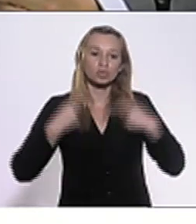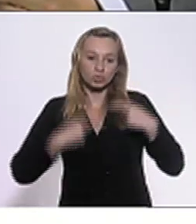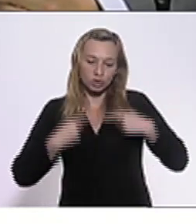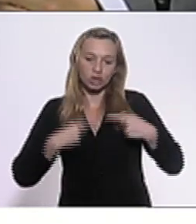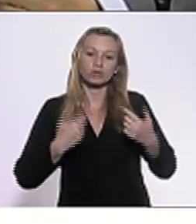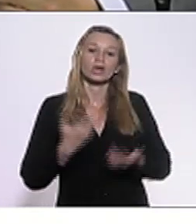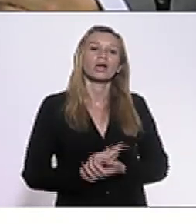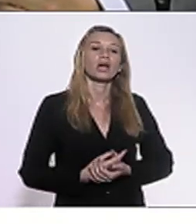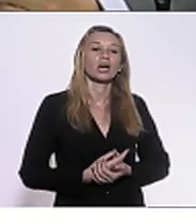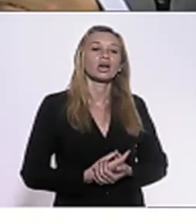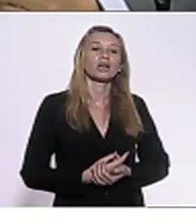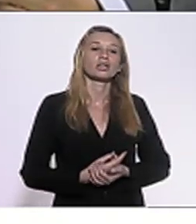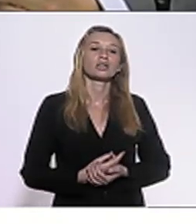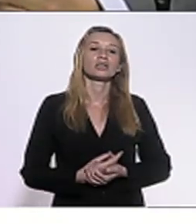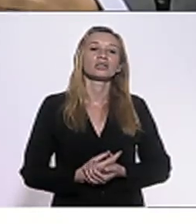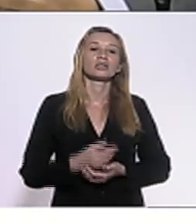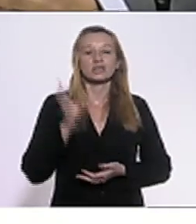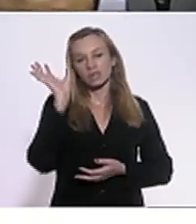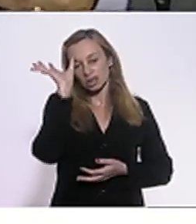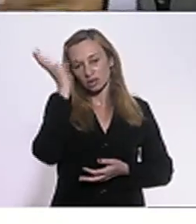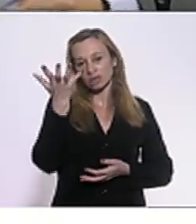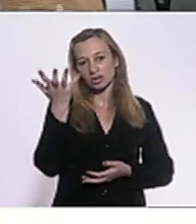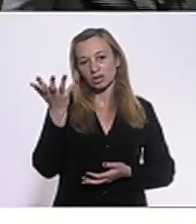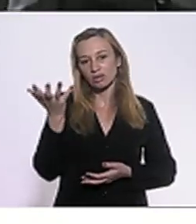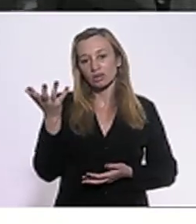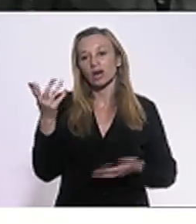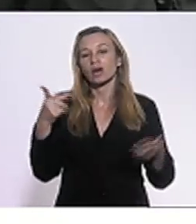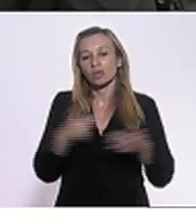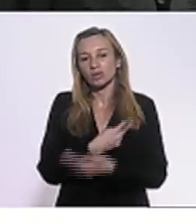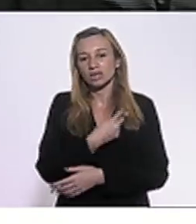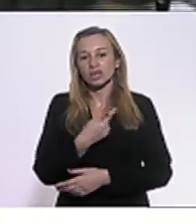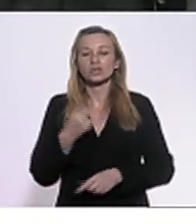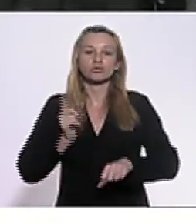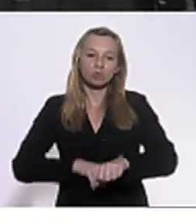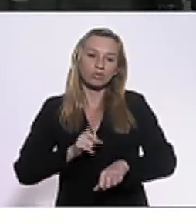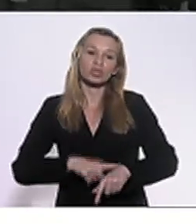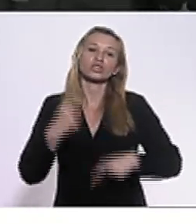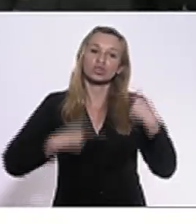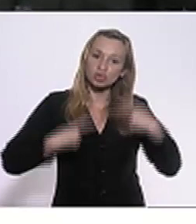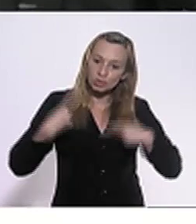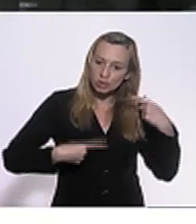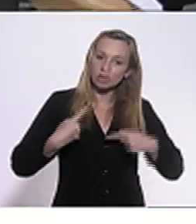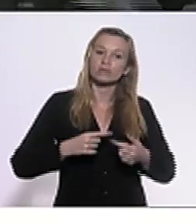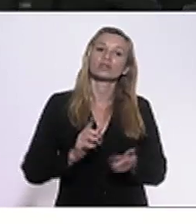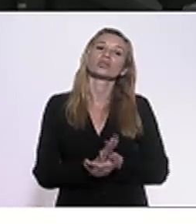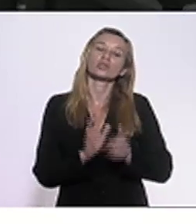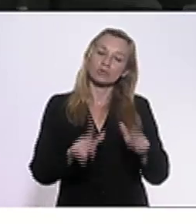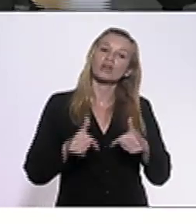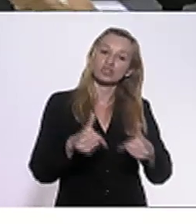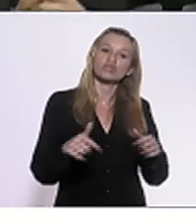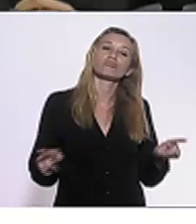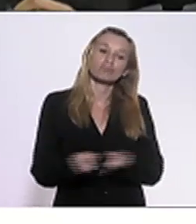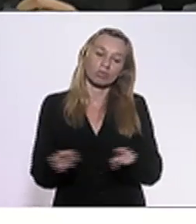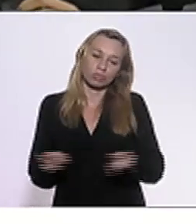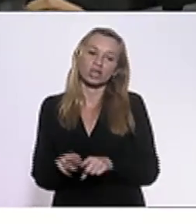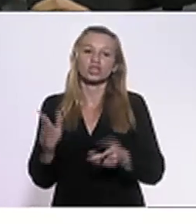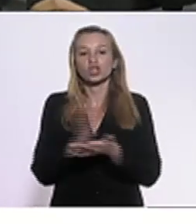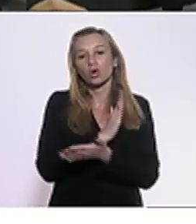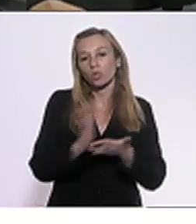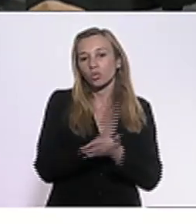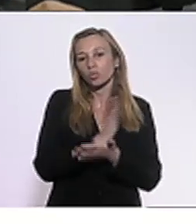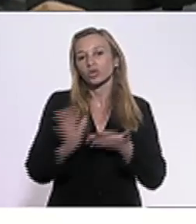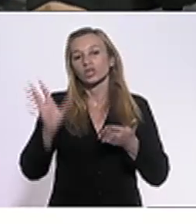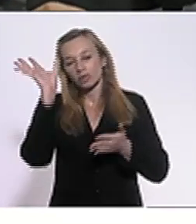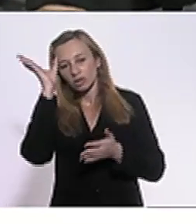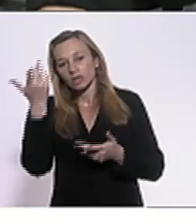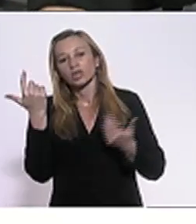sobre... As soluções surgem da discussão, não é verdade? De ações e também da discussão sobre algumas soluções que